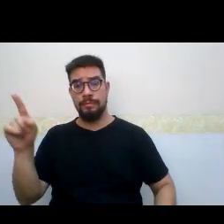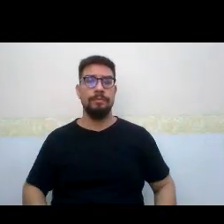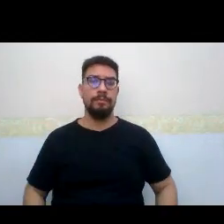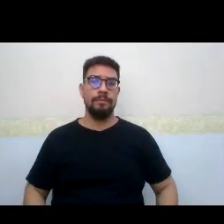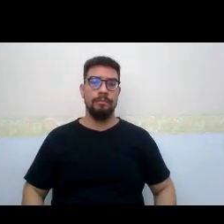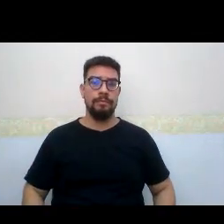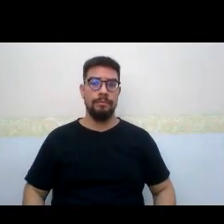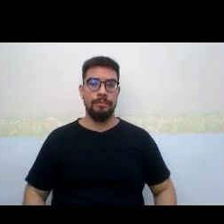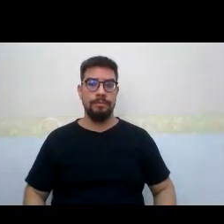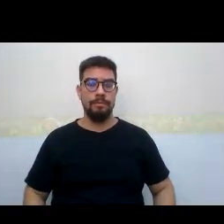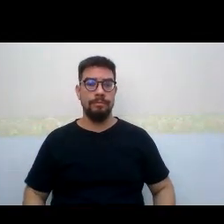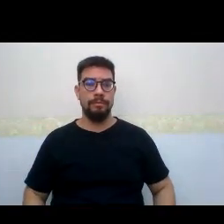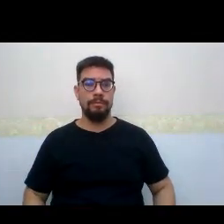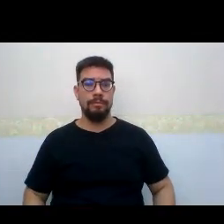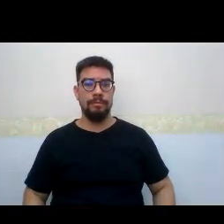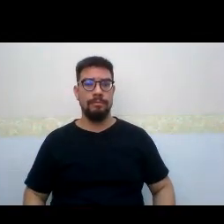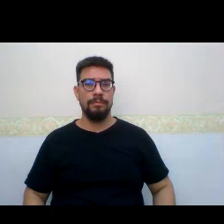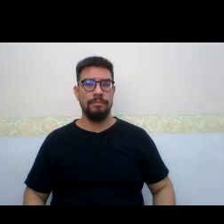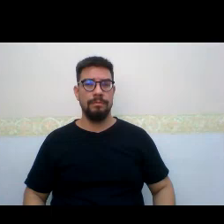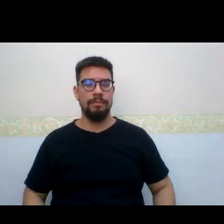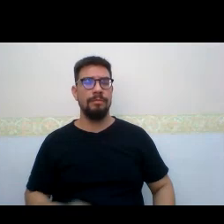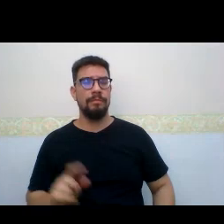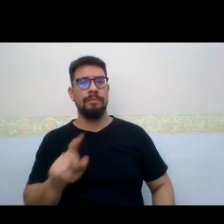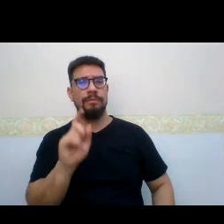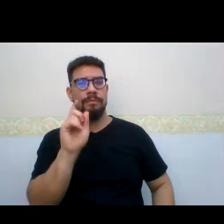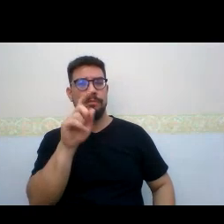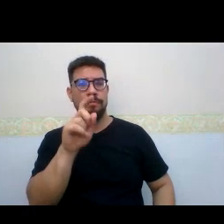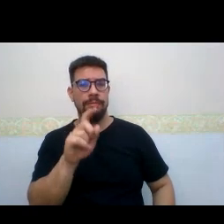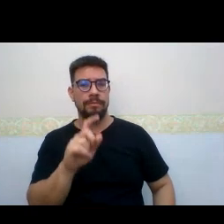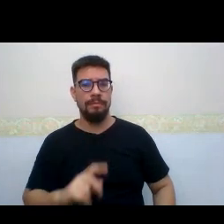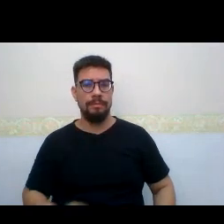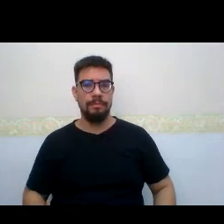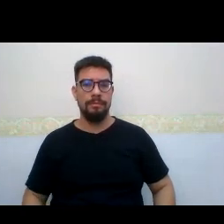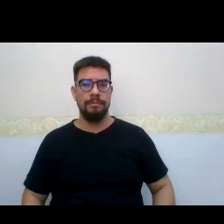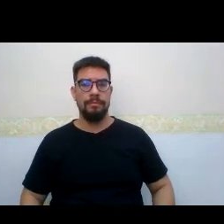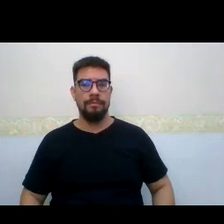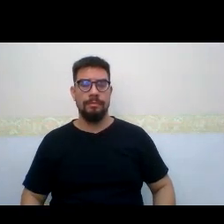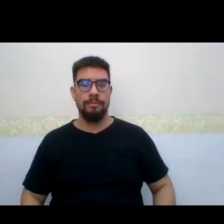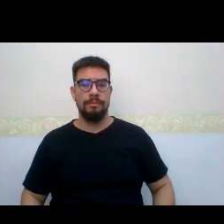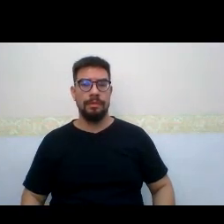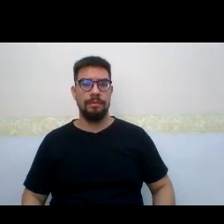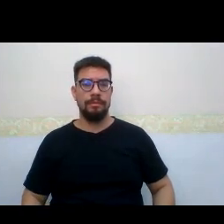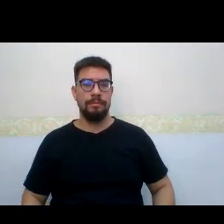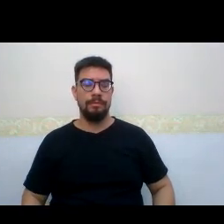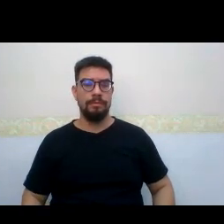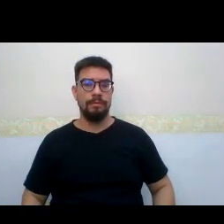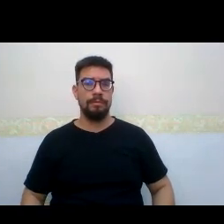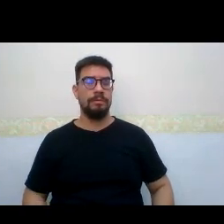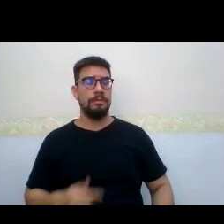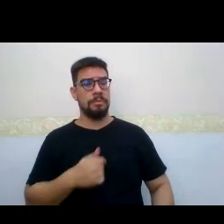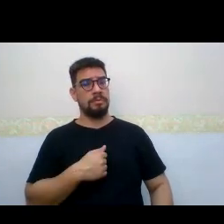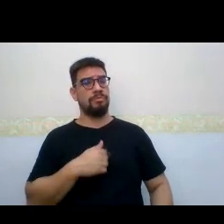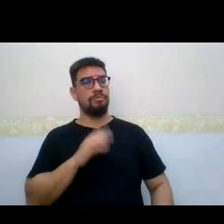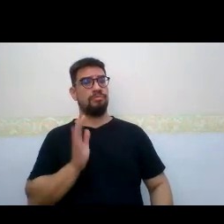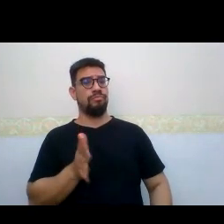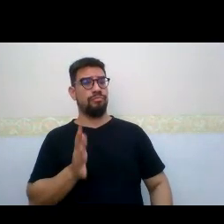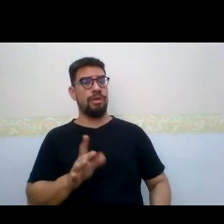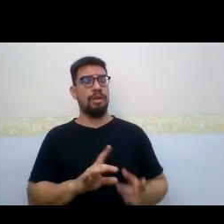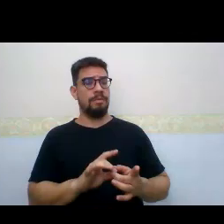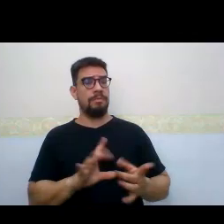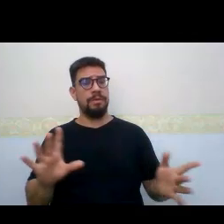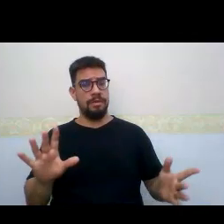habilitar edição, talvez você consiga rolar. Aí Para mim, já habilitei